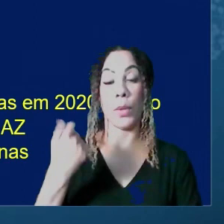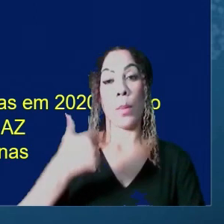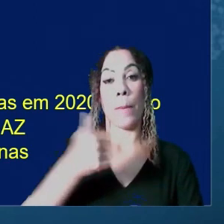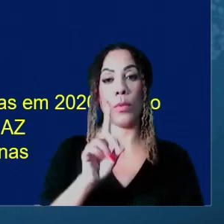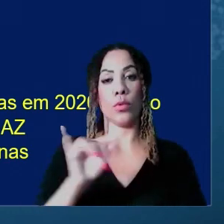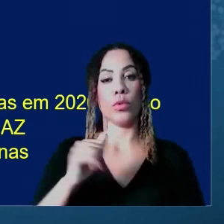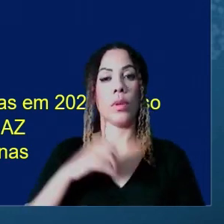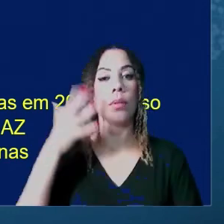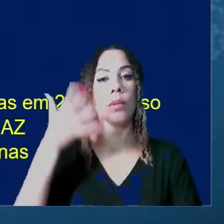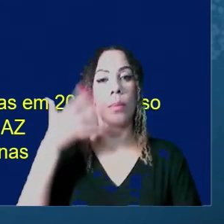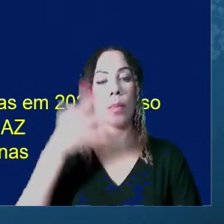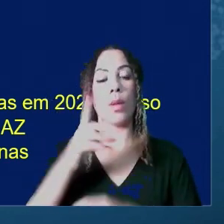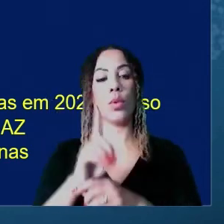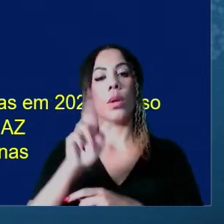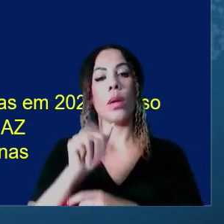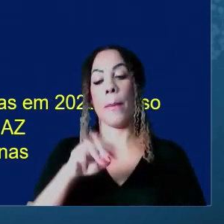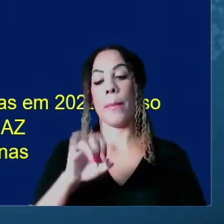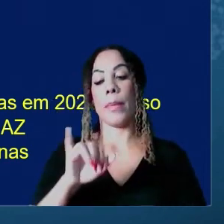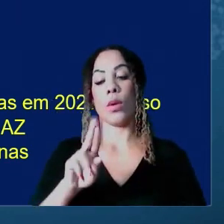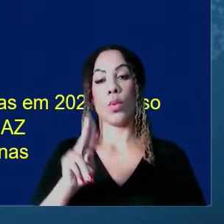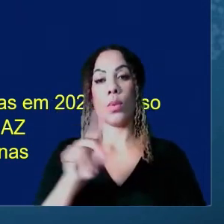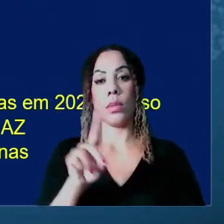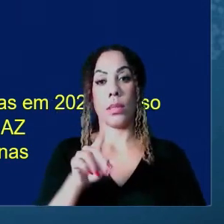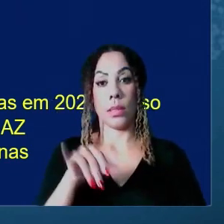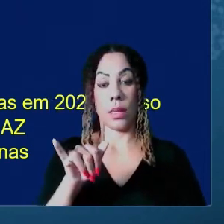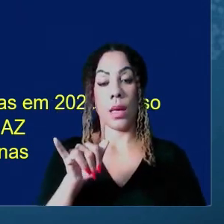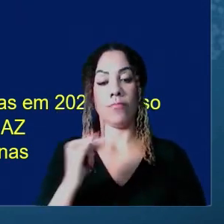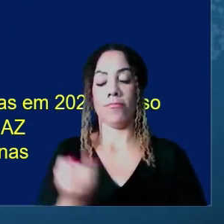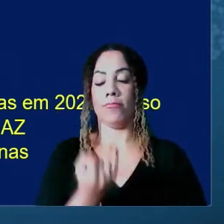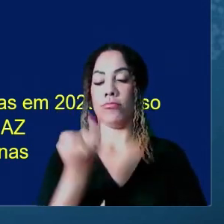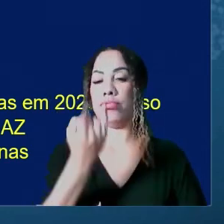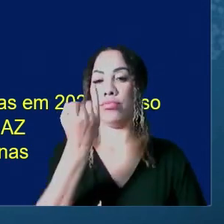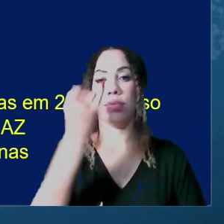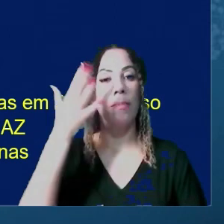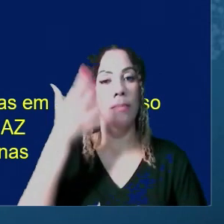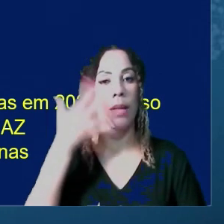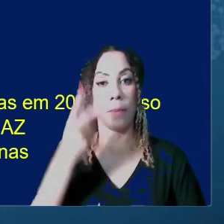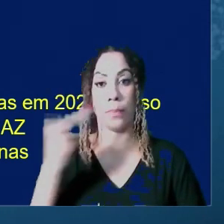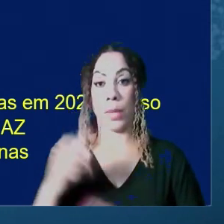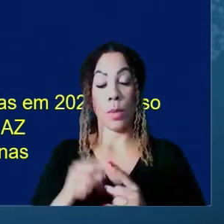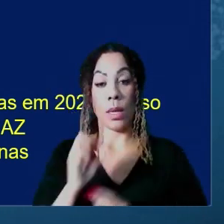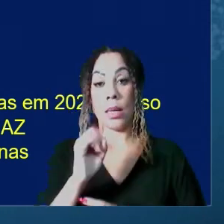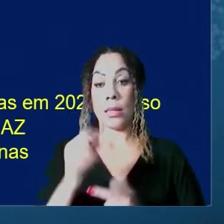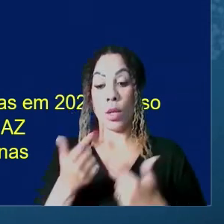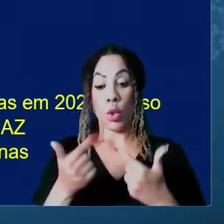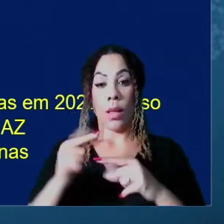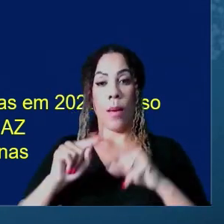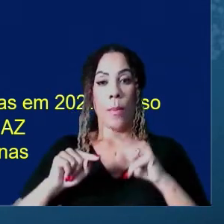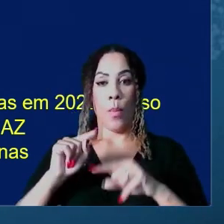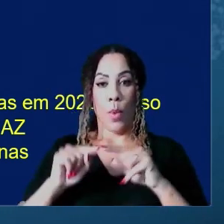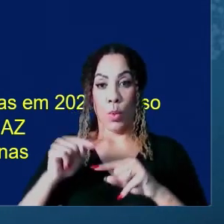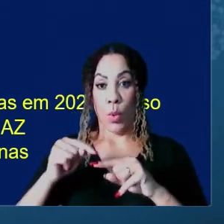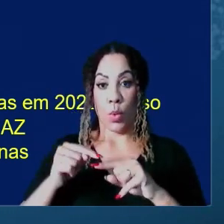doutora Meiruzi, muito importante. Se não fosse o produto, ele se desenvolve, mas se a gente não licenciar